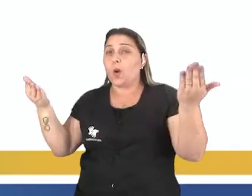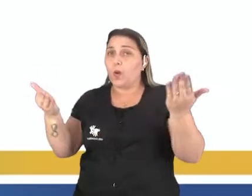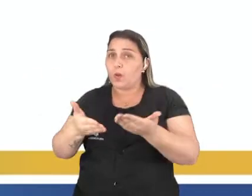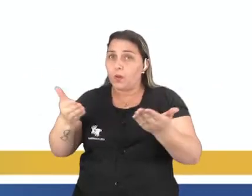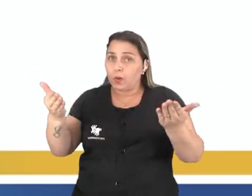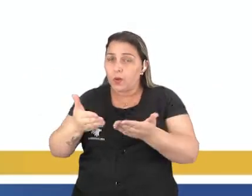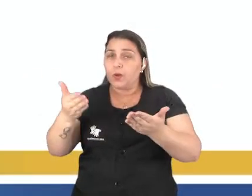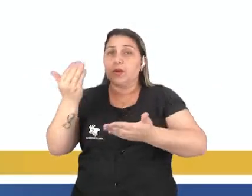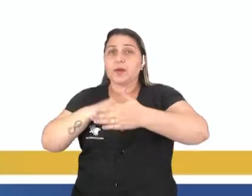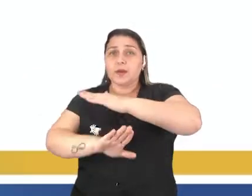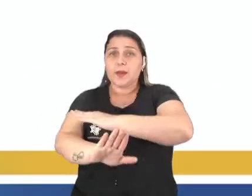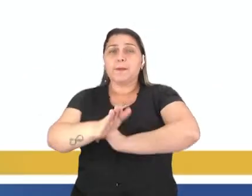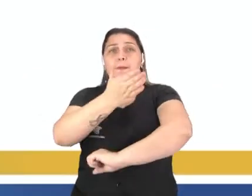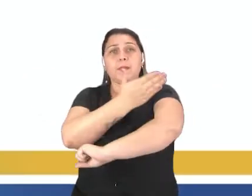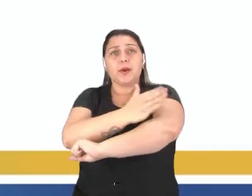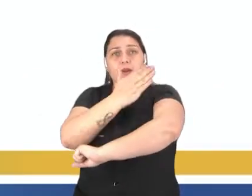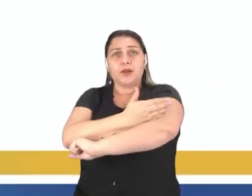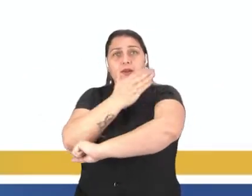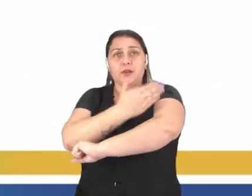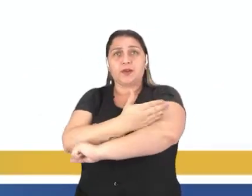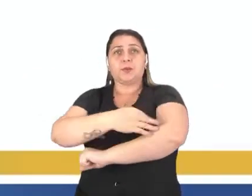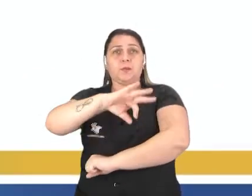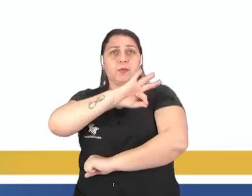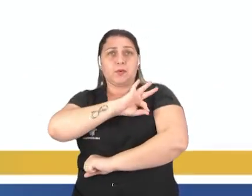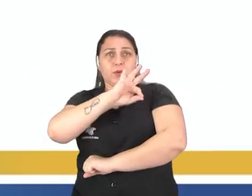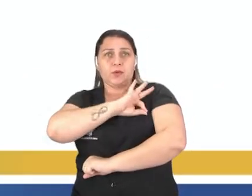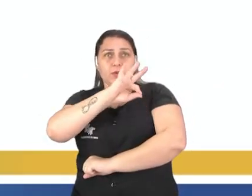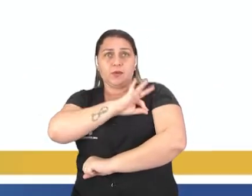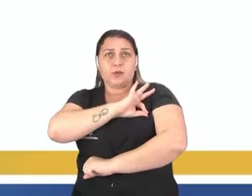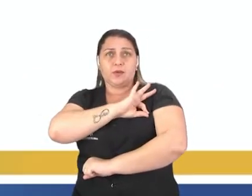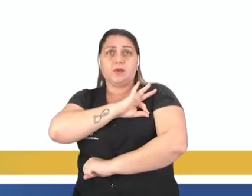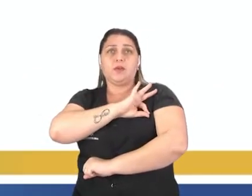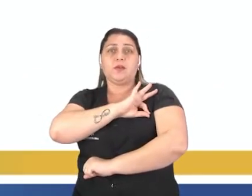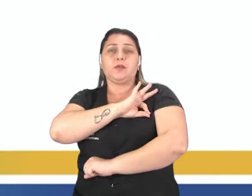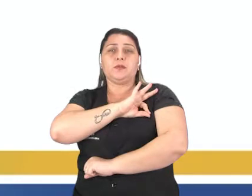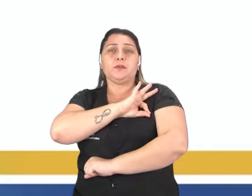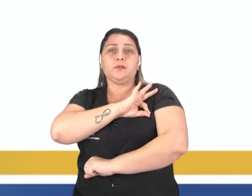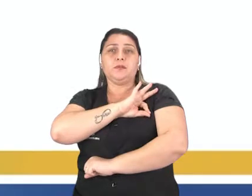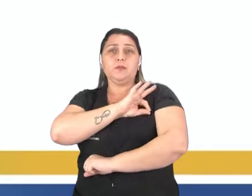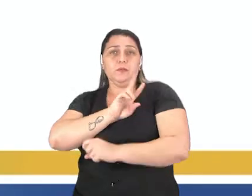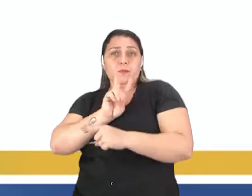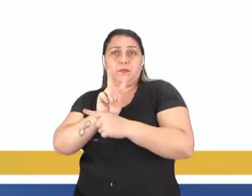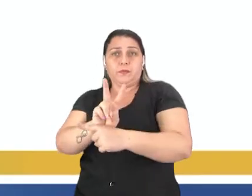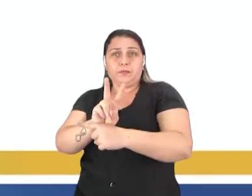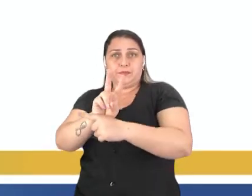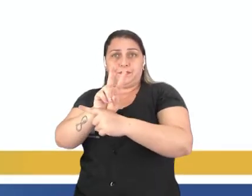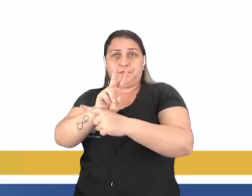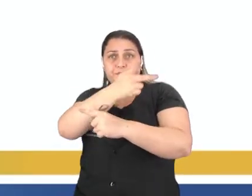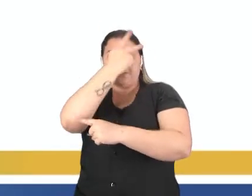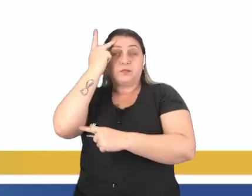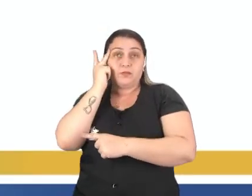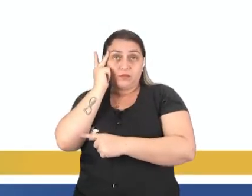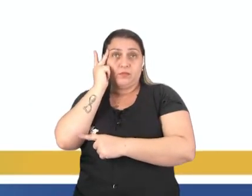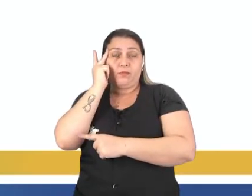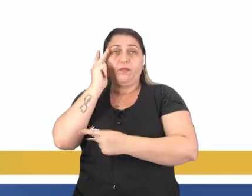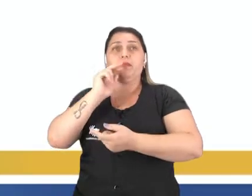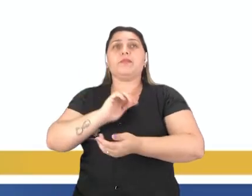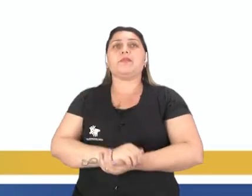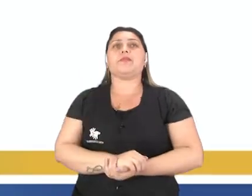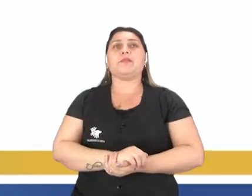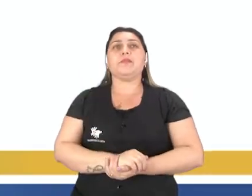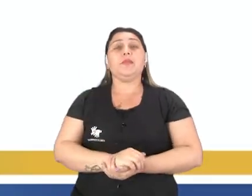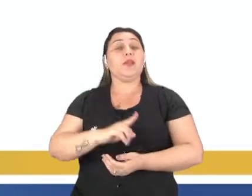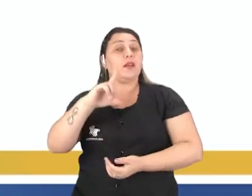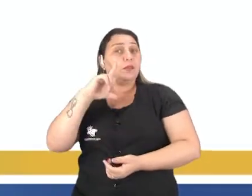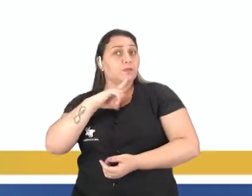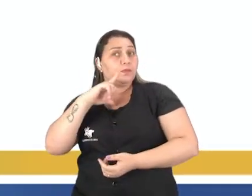marciais, além de praticadas como treinamento militar, policial e defesa pessoal, também são praticadas como desporto, né?